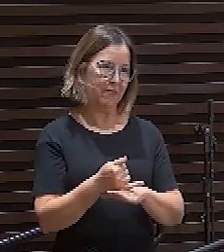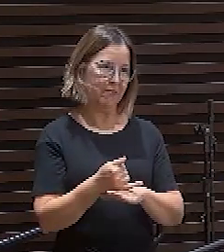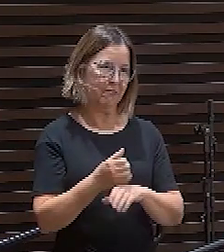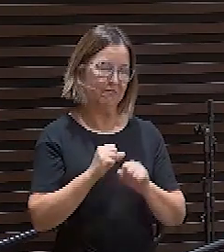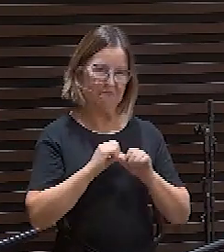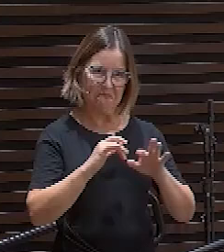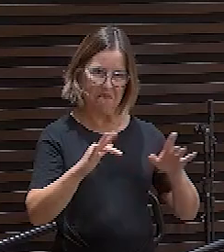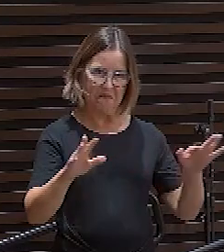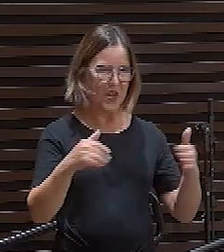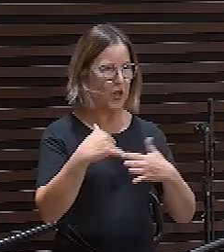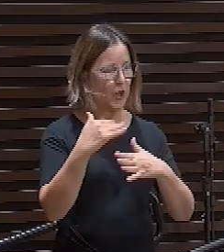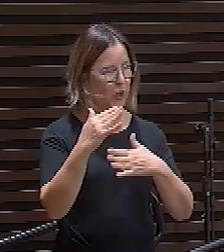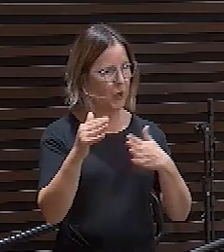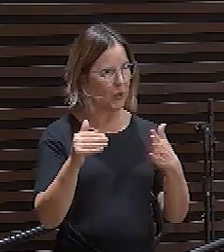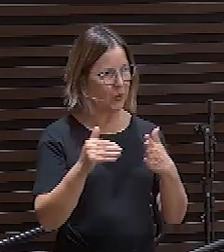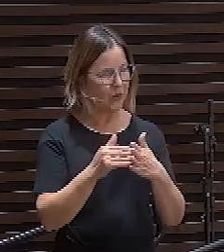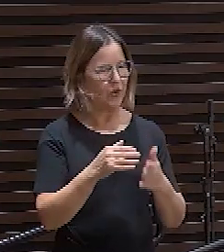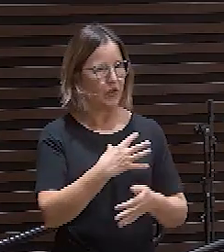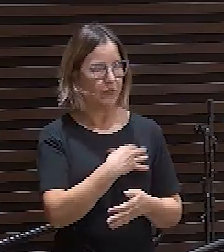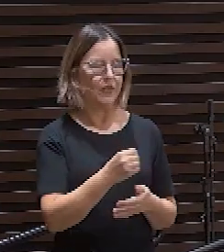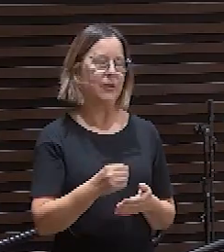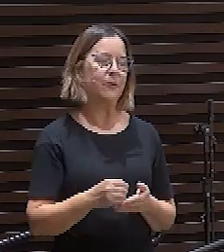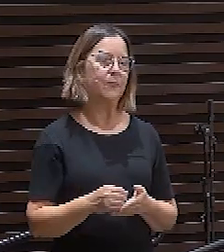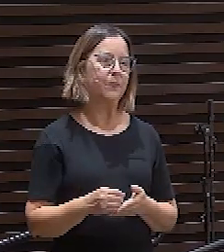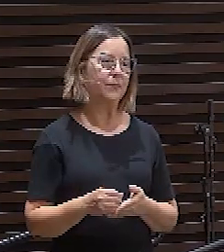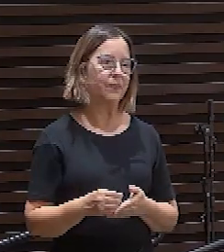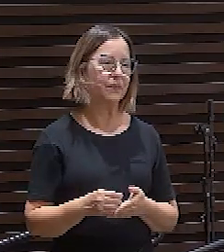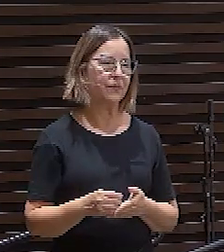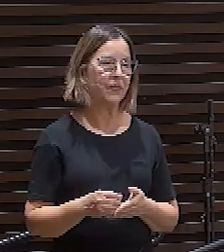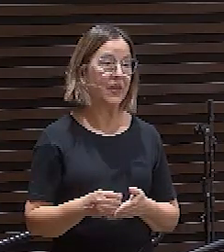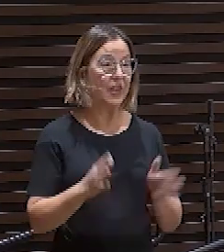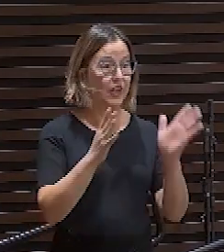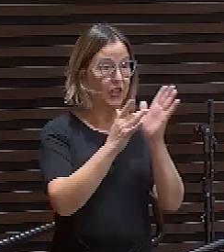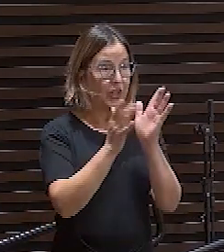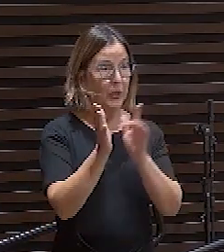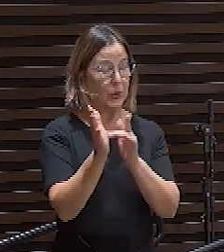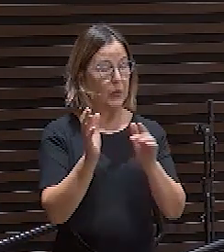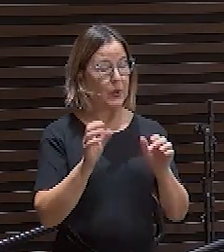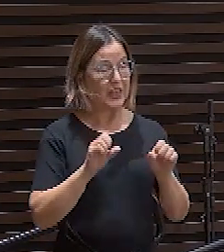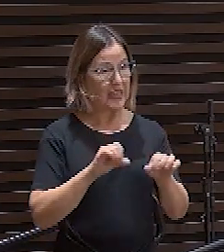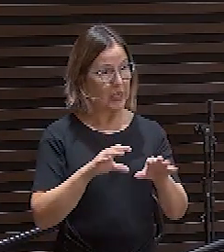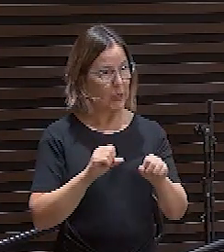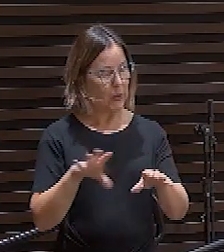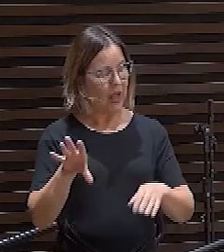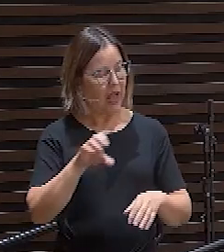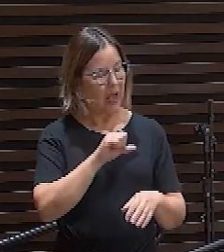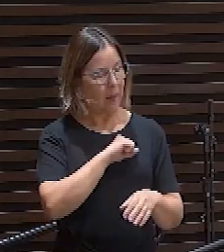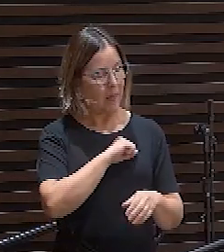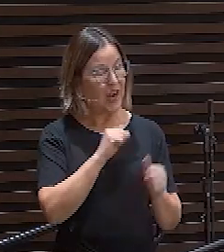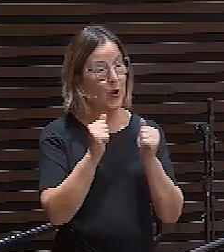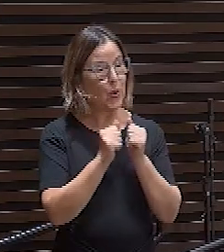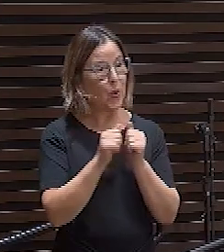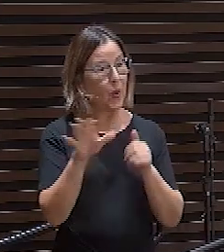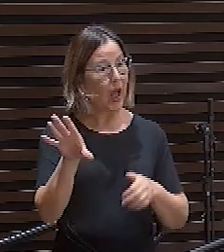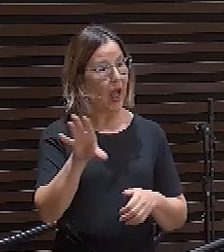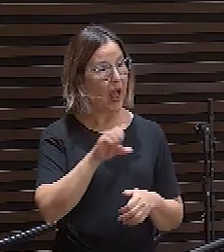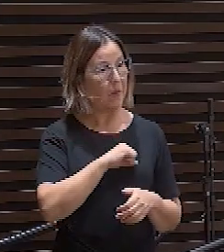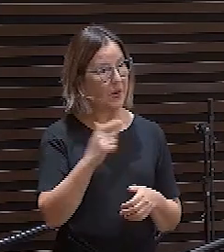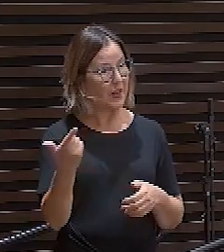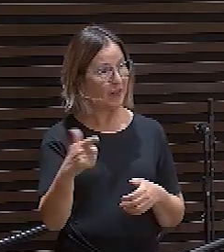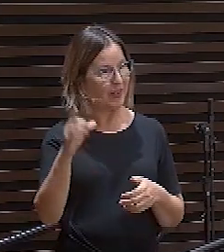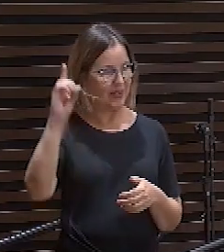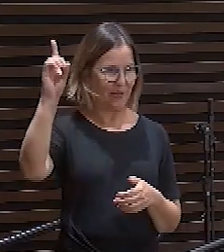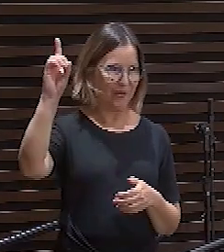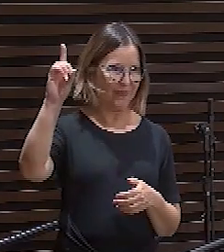legado, nos ensinando a amar com o amor de Deus. E agora, hoje, nós temos a palavra que foi